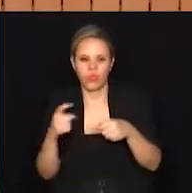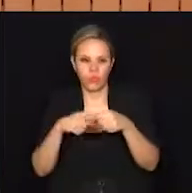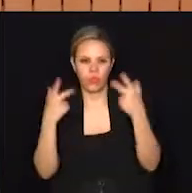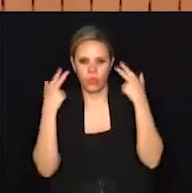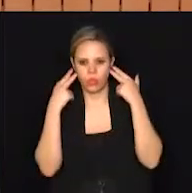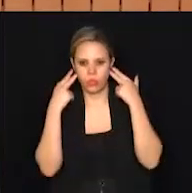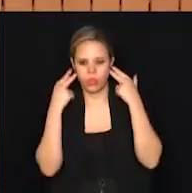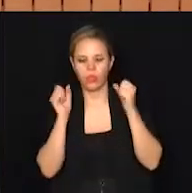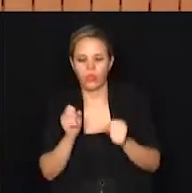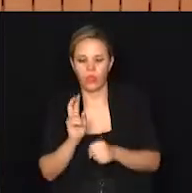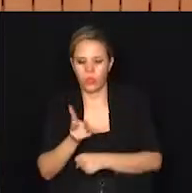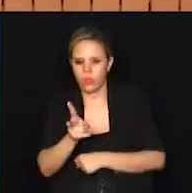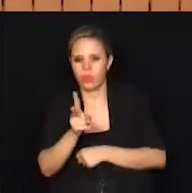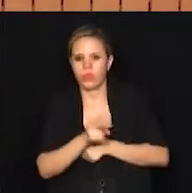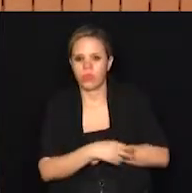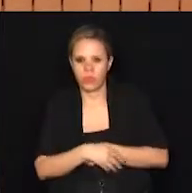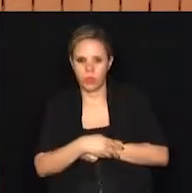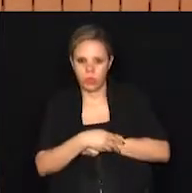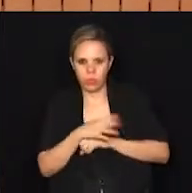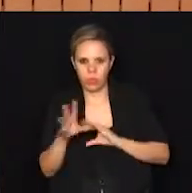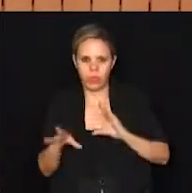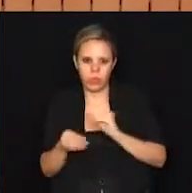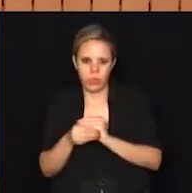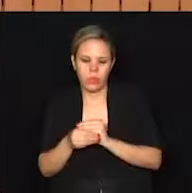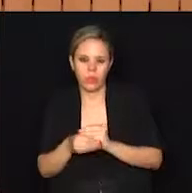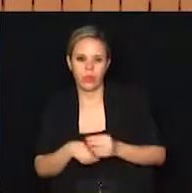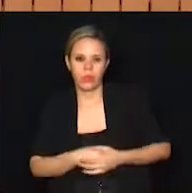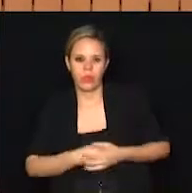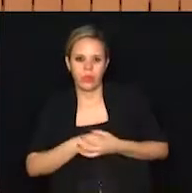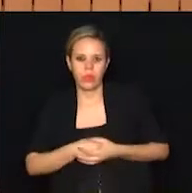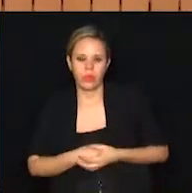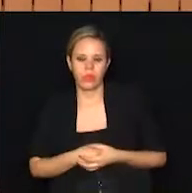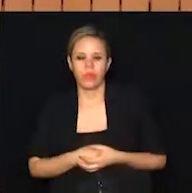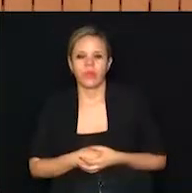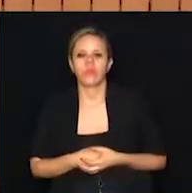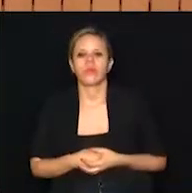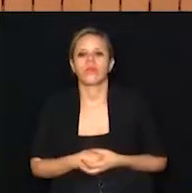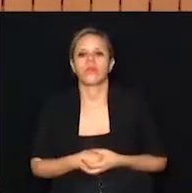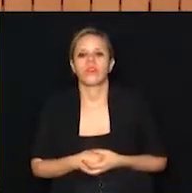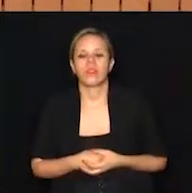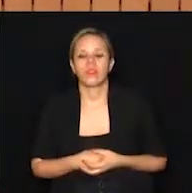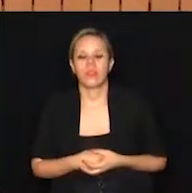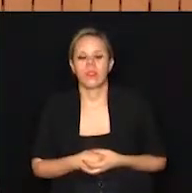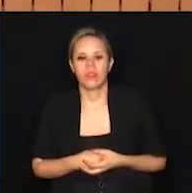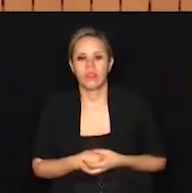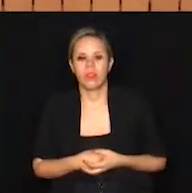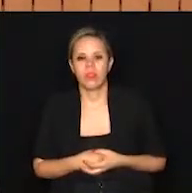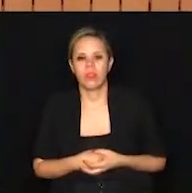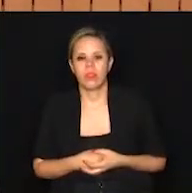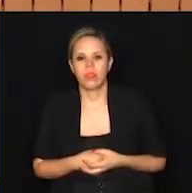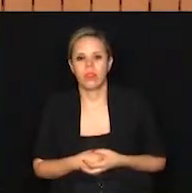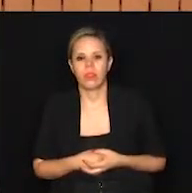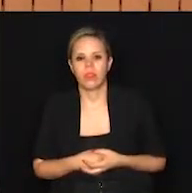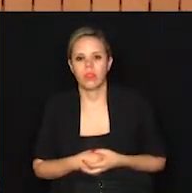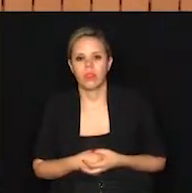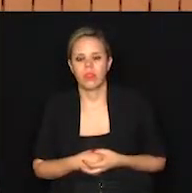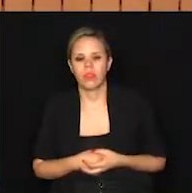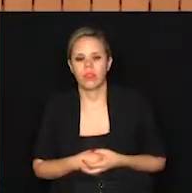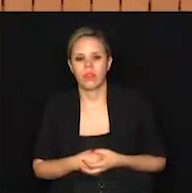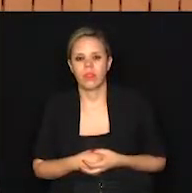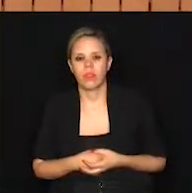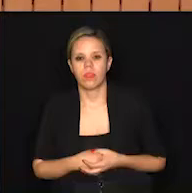principalmente nesse período de muito calor, né, de uma temperatura mais elevada. Eu falo isso por experiência própria. Eu tenho uma filha de